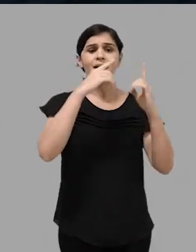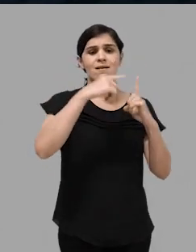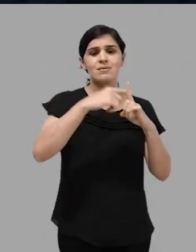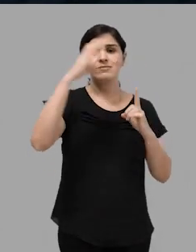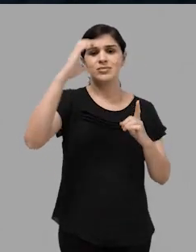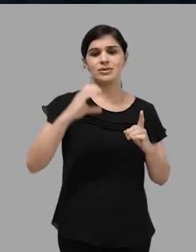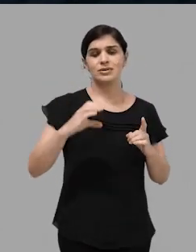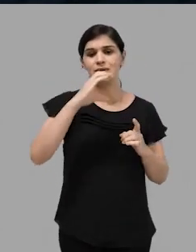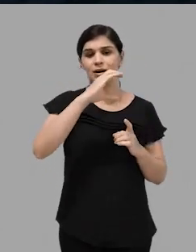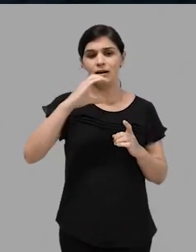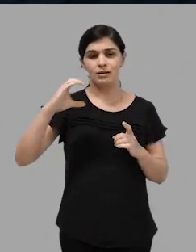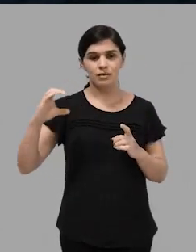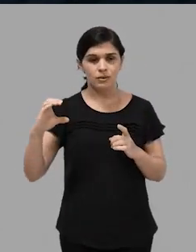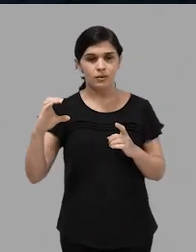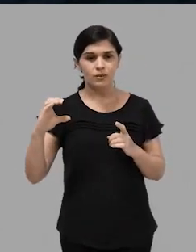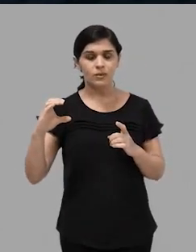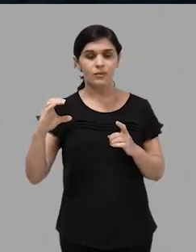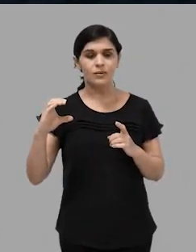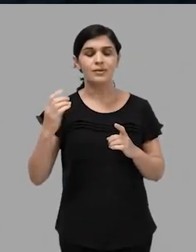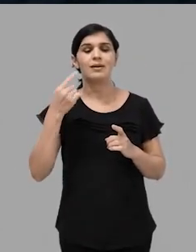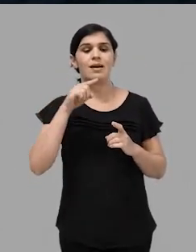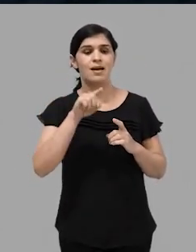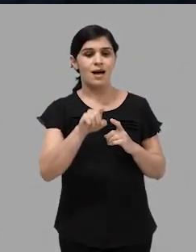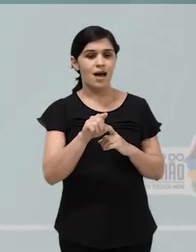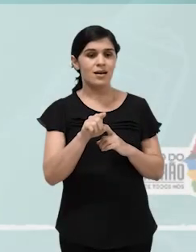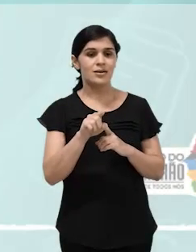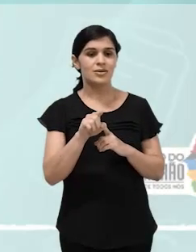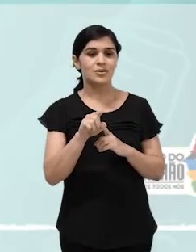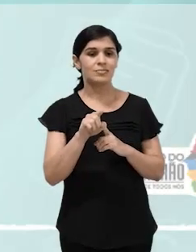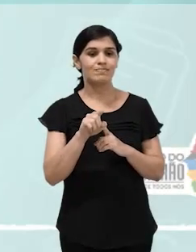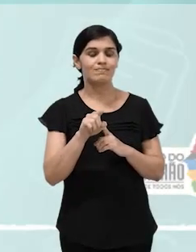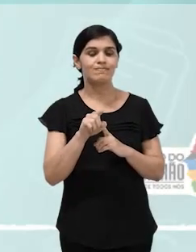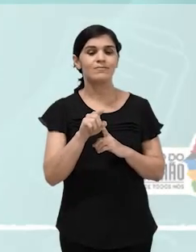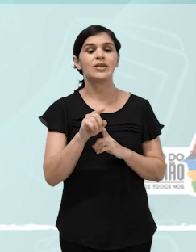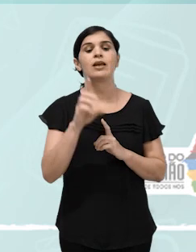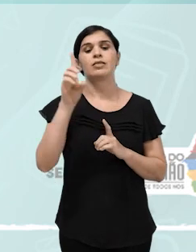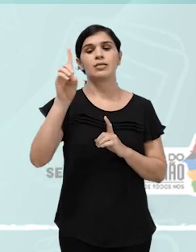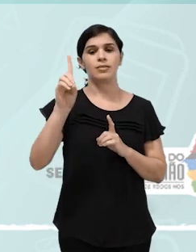feudalismo. Então aqui não tem outra resposta. Acompanha